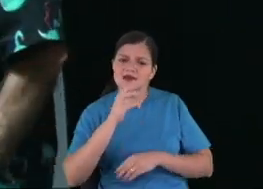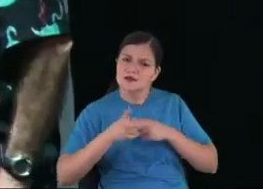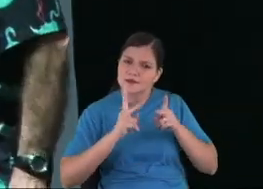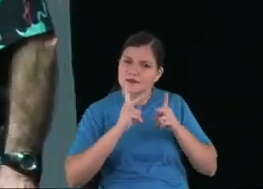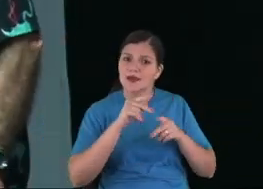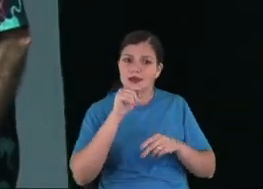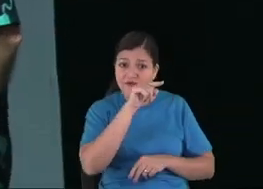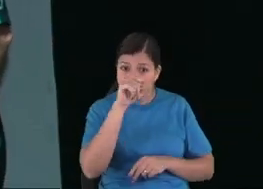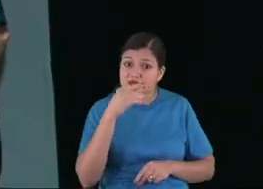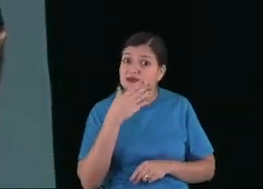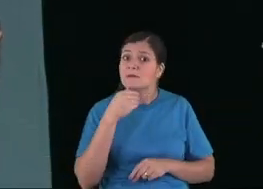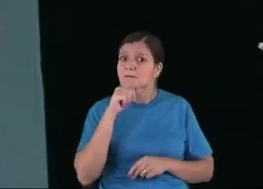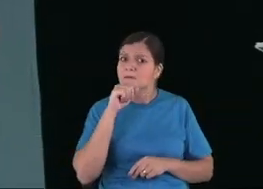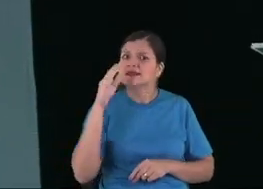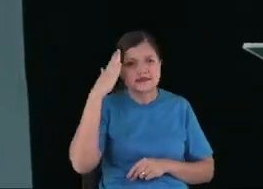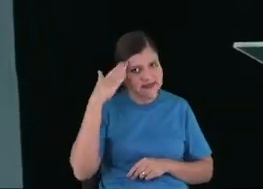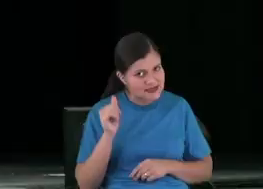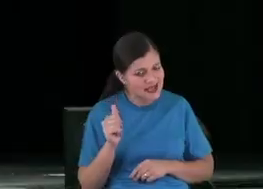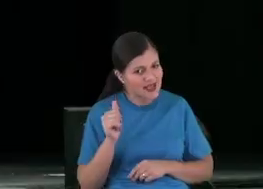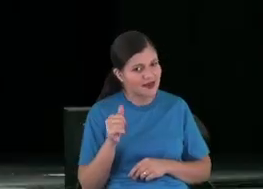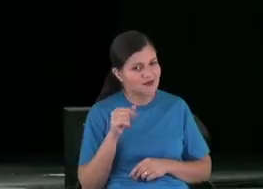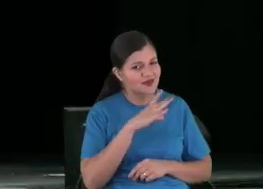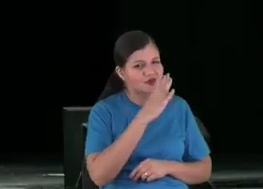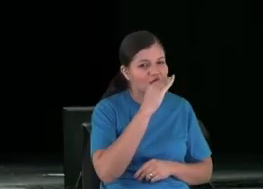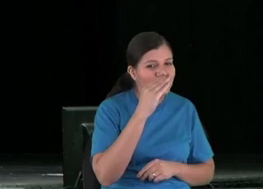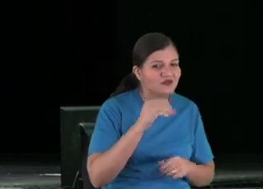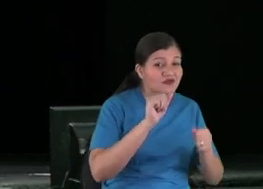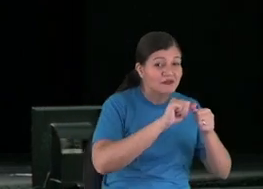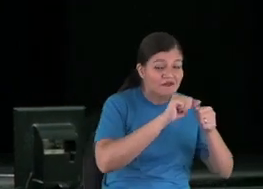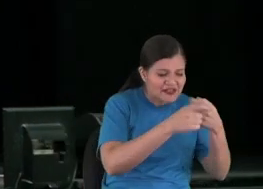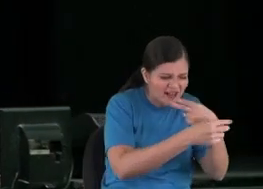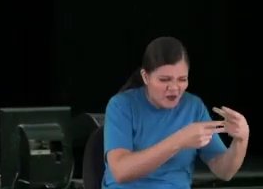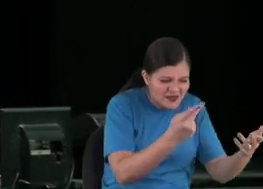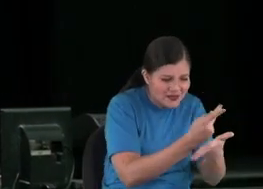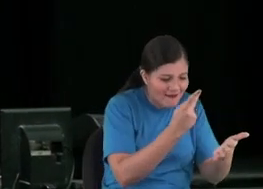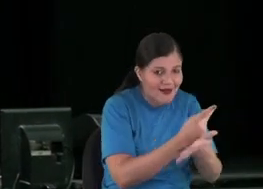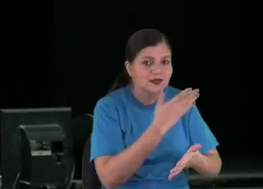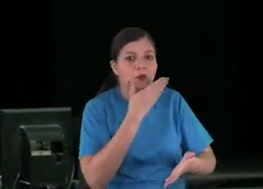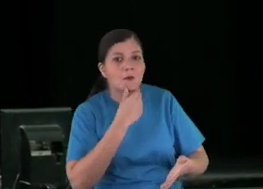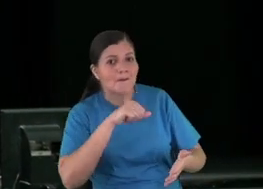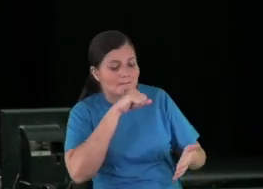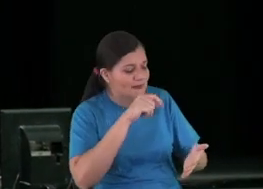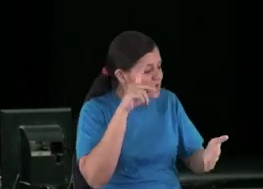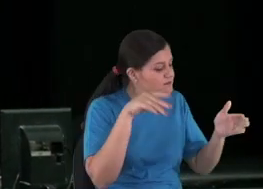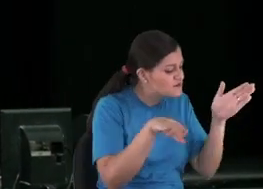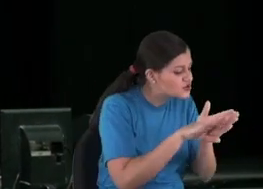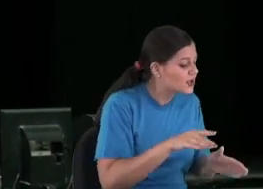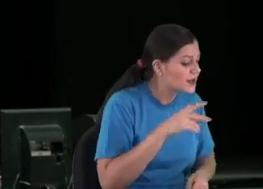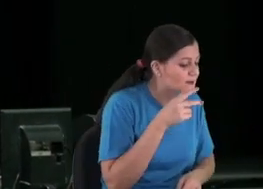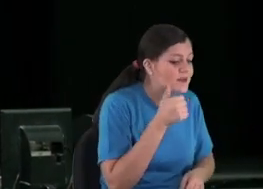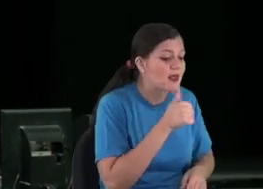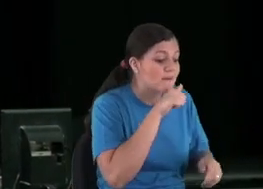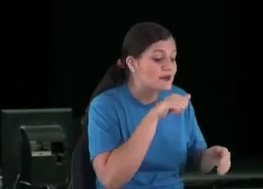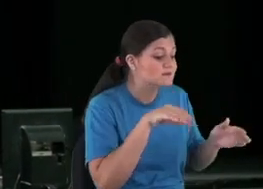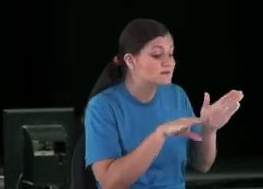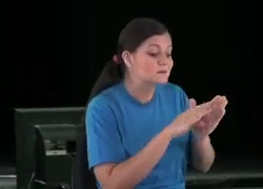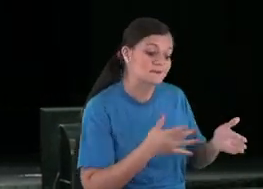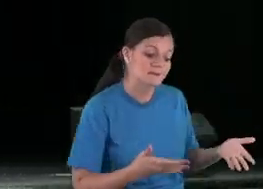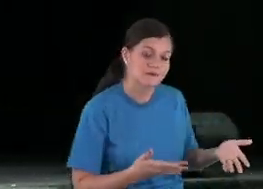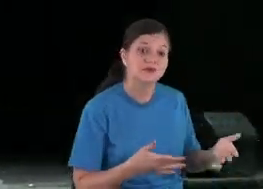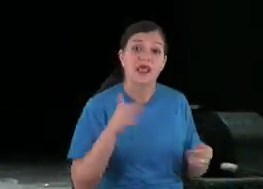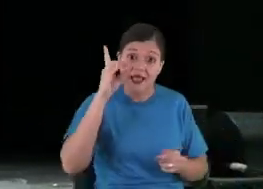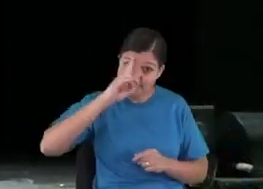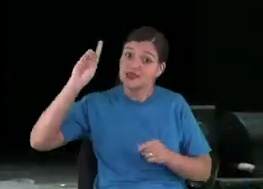quem é pai sabe disso. Na hora que o filho vai aprontar, o pai aparece, a mãe aparece. Deus faz isso